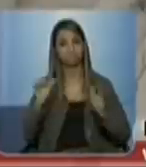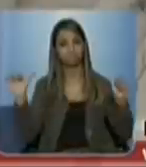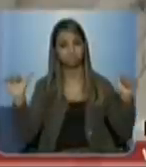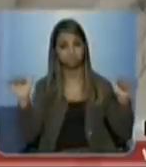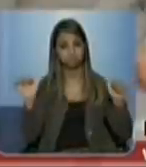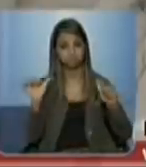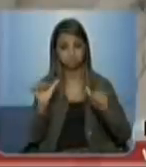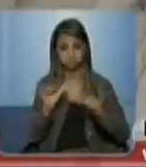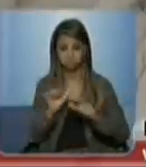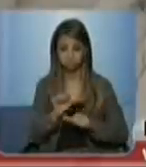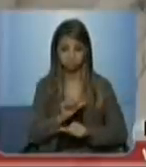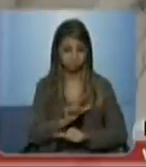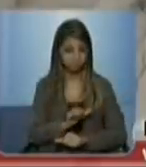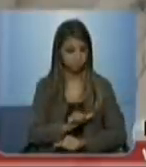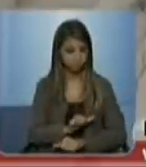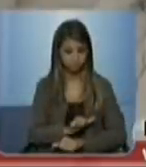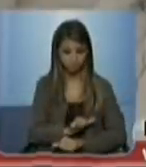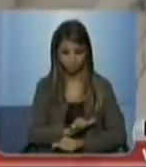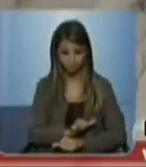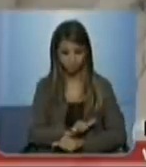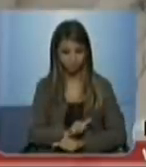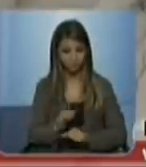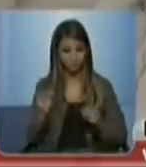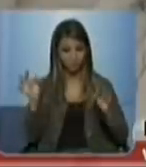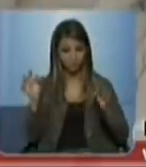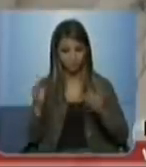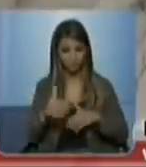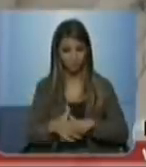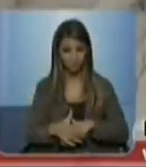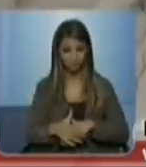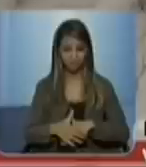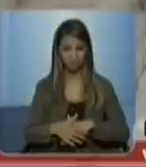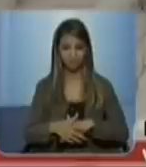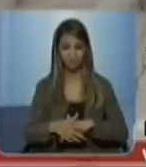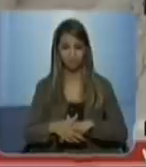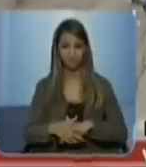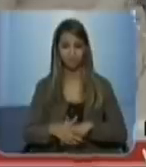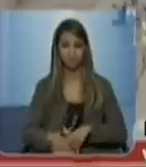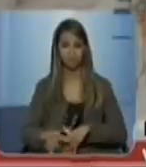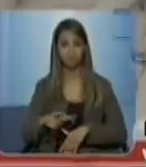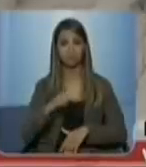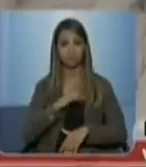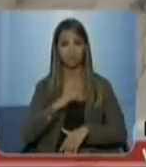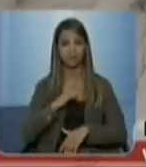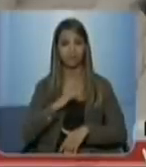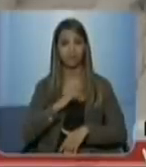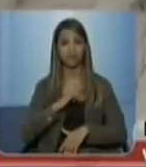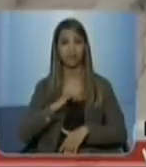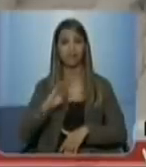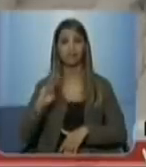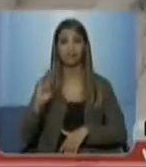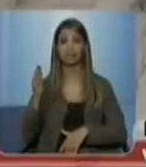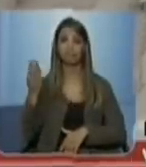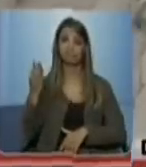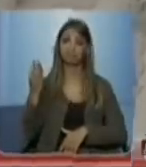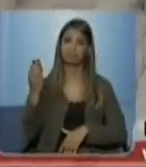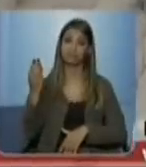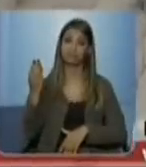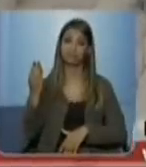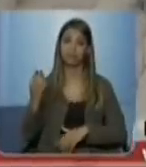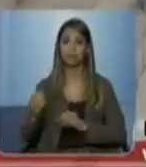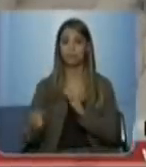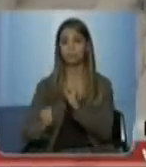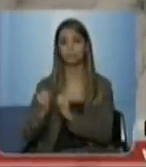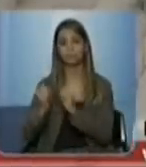arruinadas quebradas falidas e se sentem também enganadas ludibriadas por